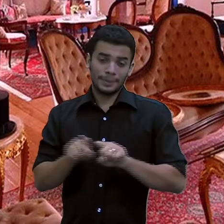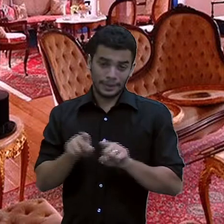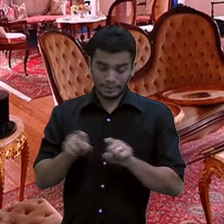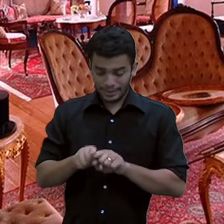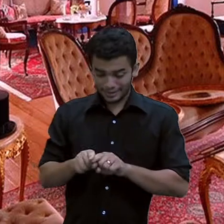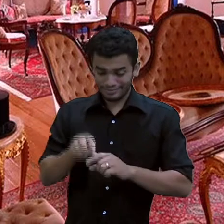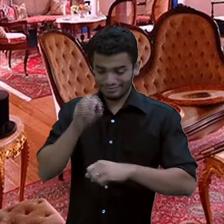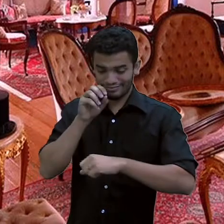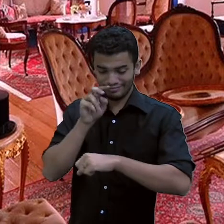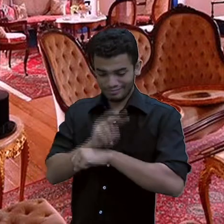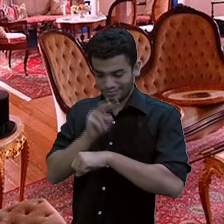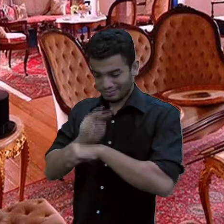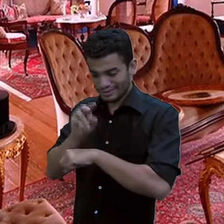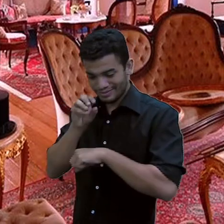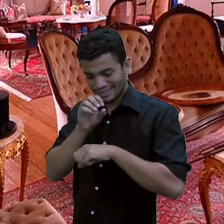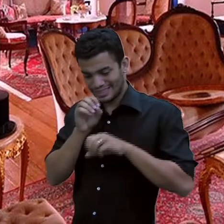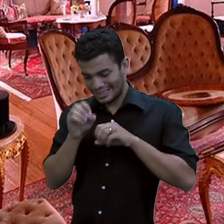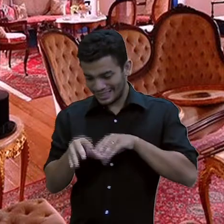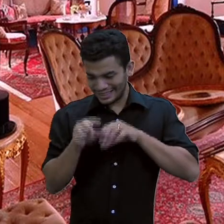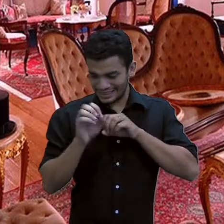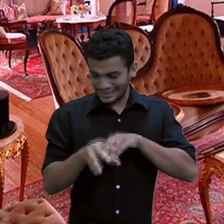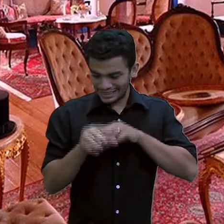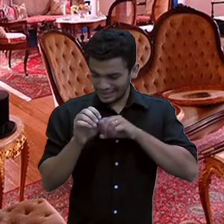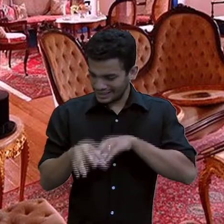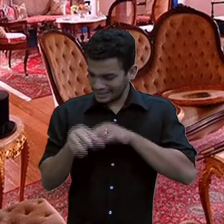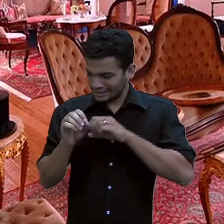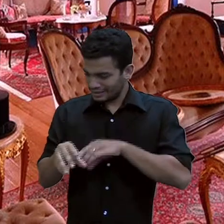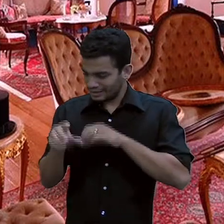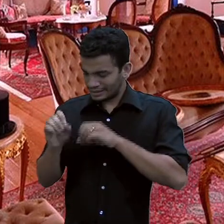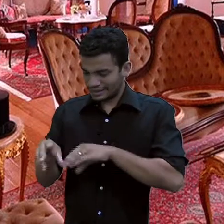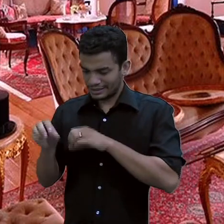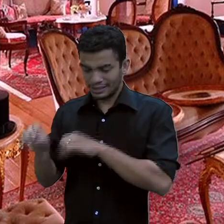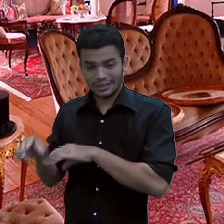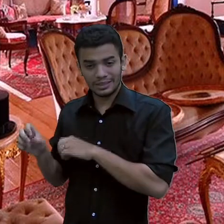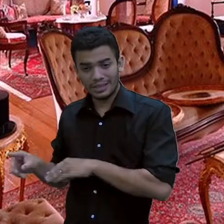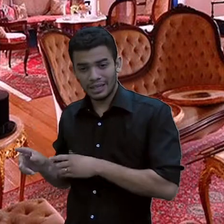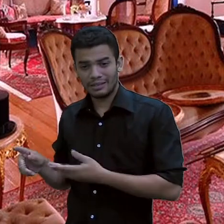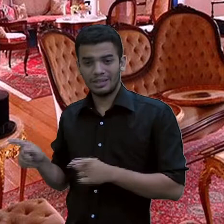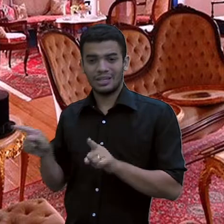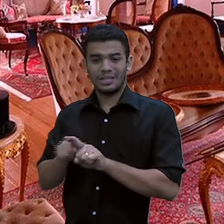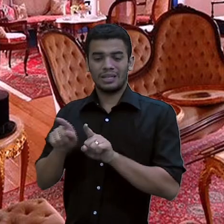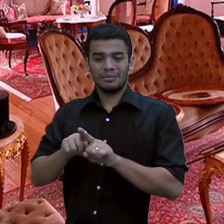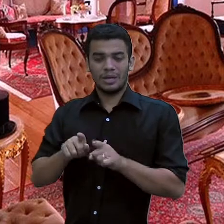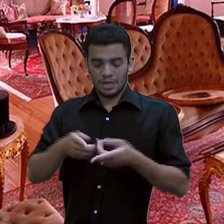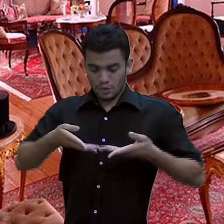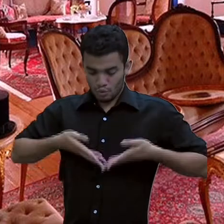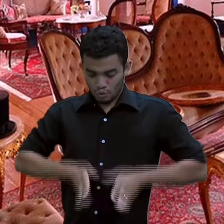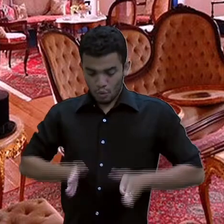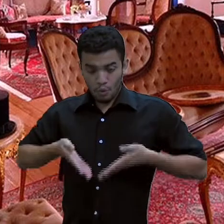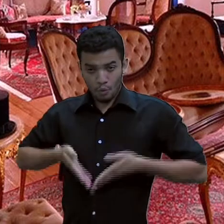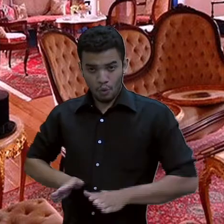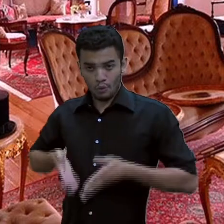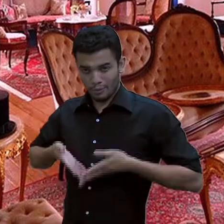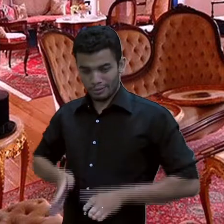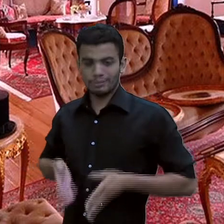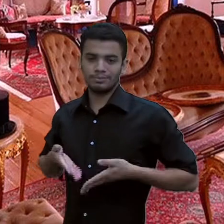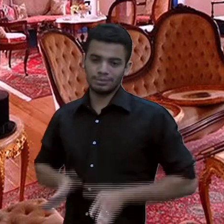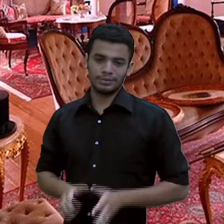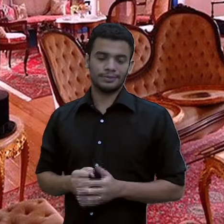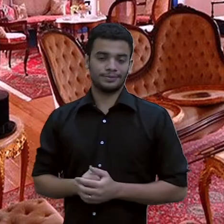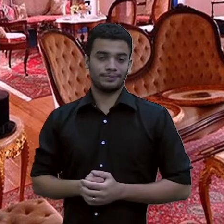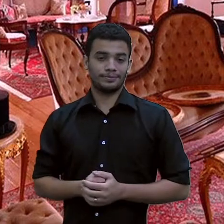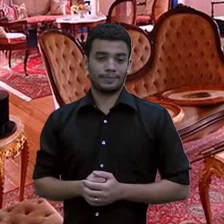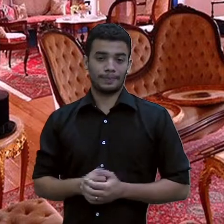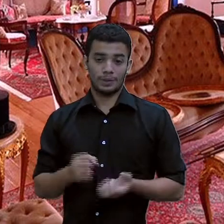local terrível. E ao final do dia era servida uma refeição aos escravos e no geral dormiam